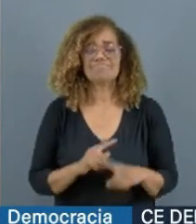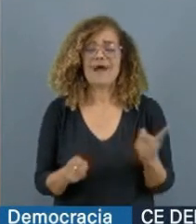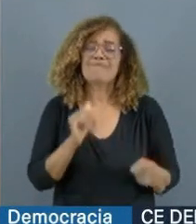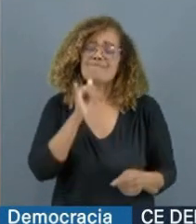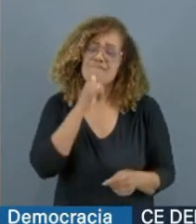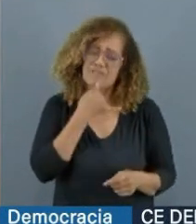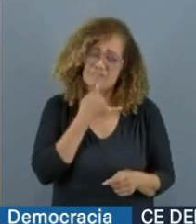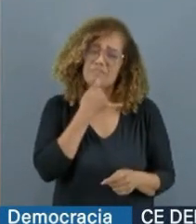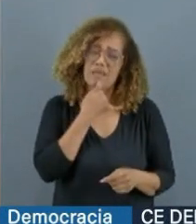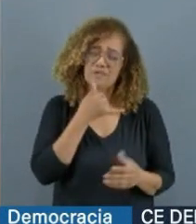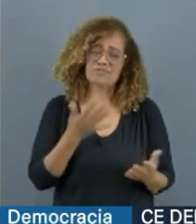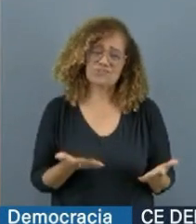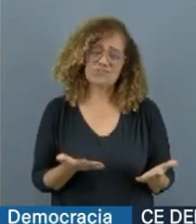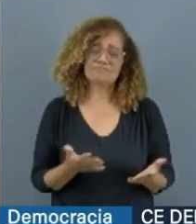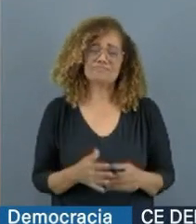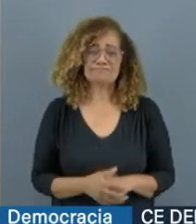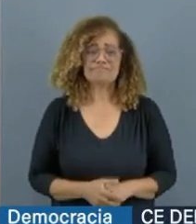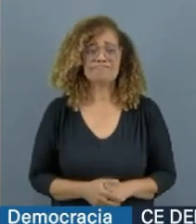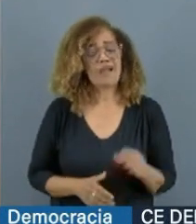Infelizmente, às vezes, a gente se move,